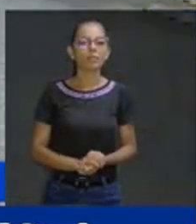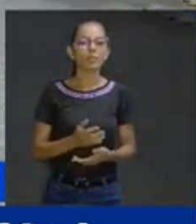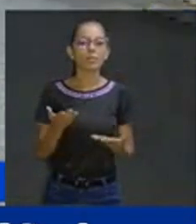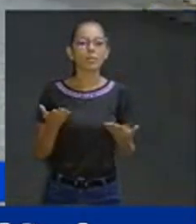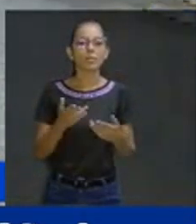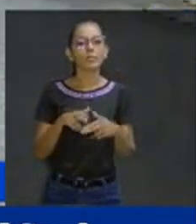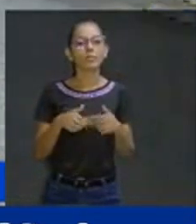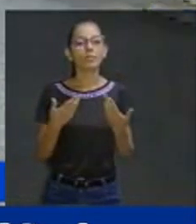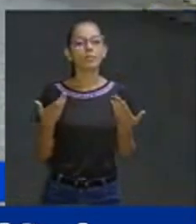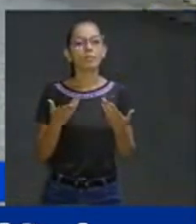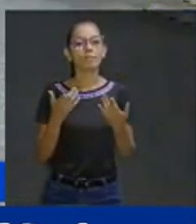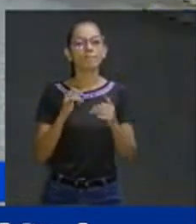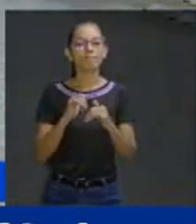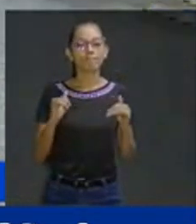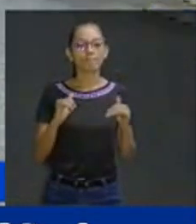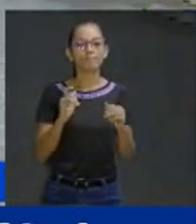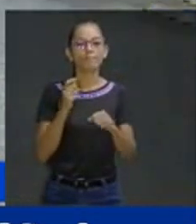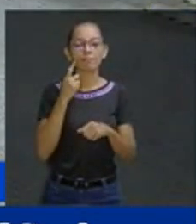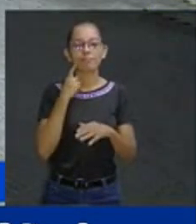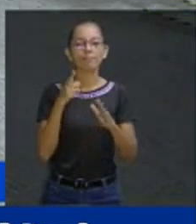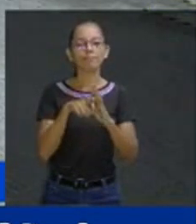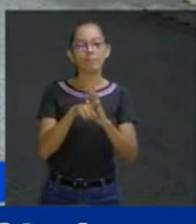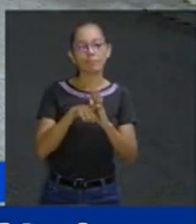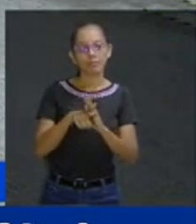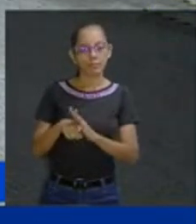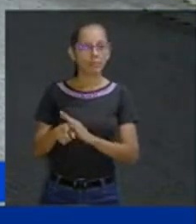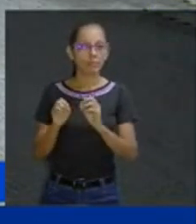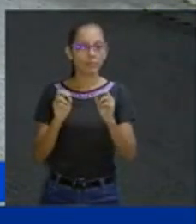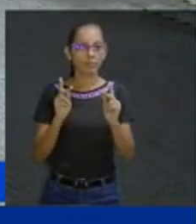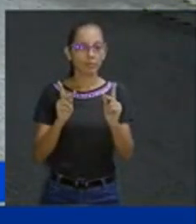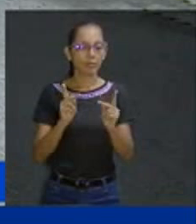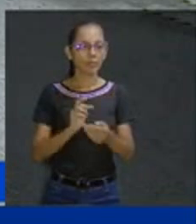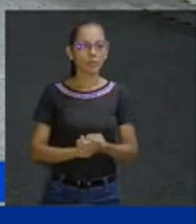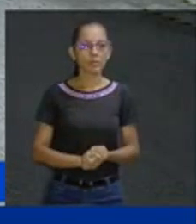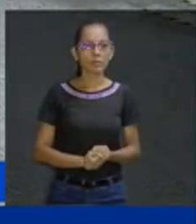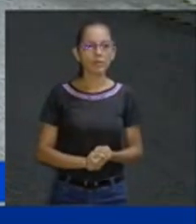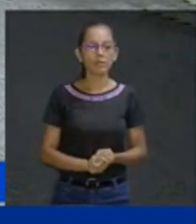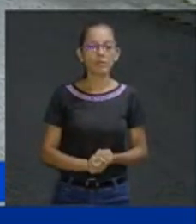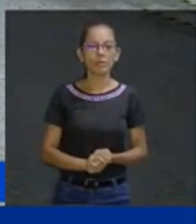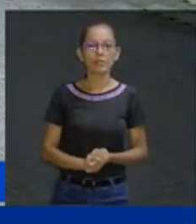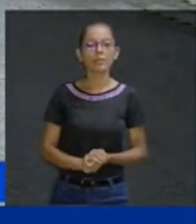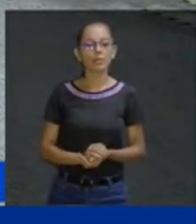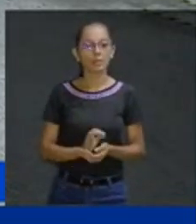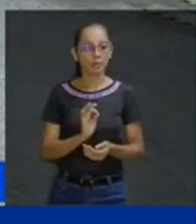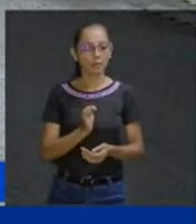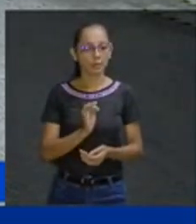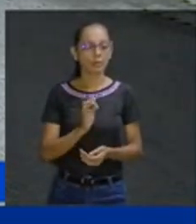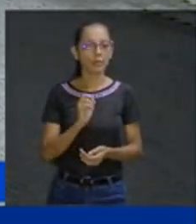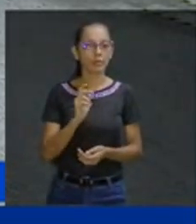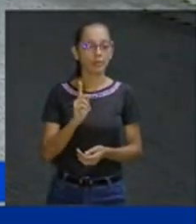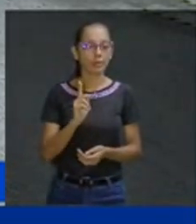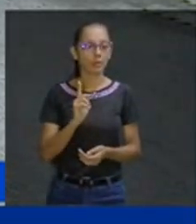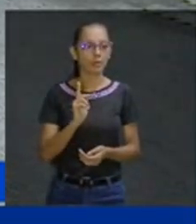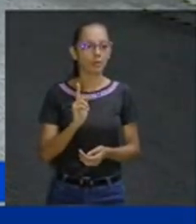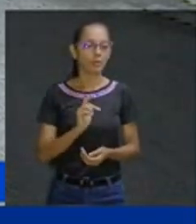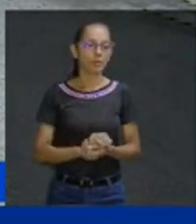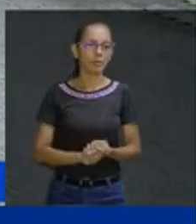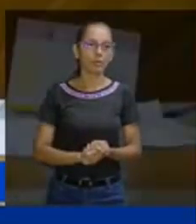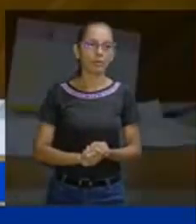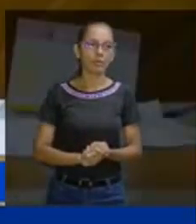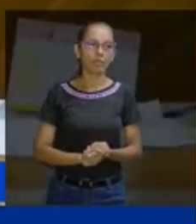Então, a questão está posta pelo Ministério Público Eleitoral. Na próxima sessão, eu proponho